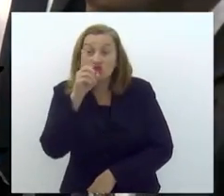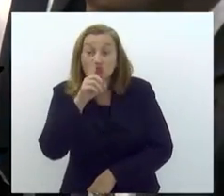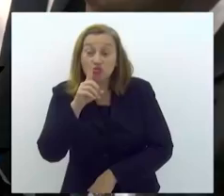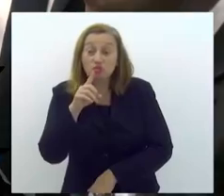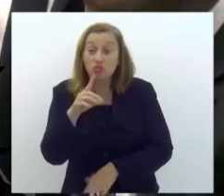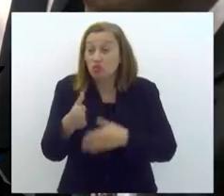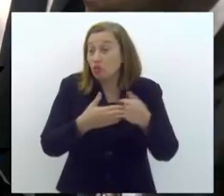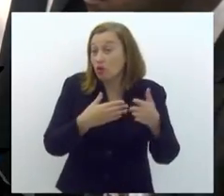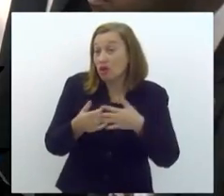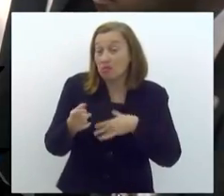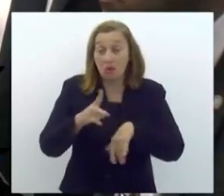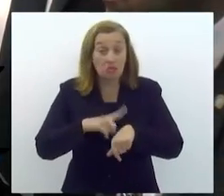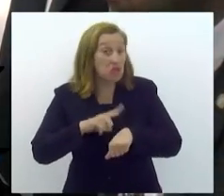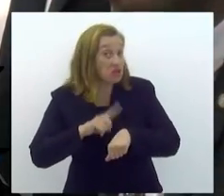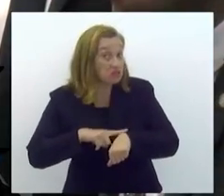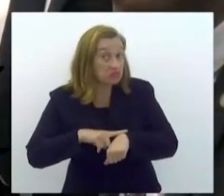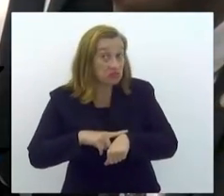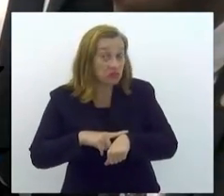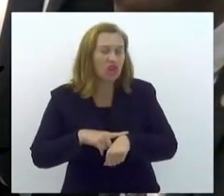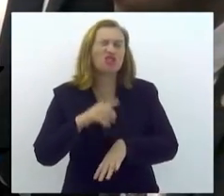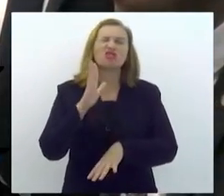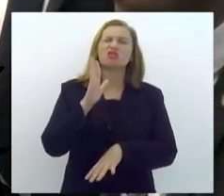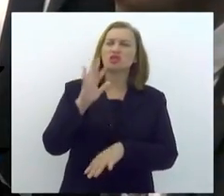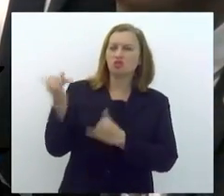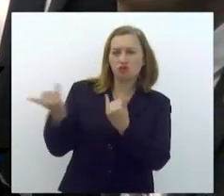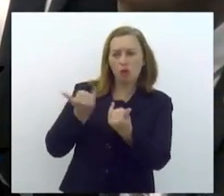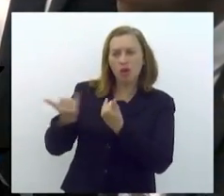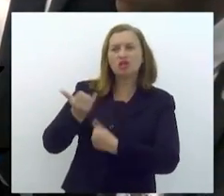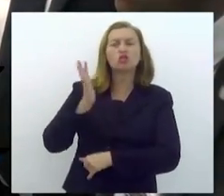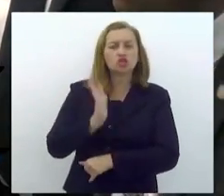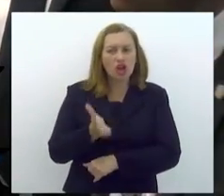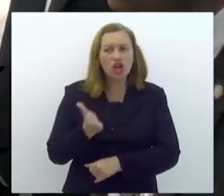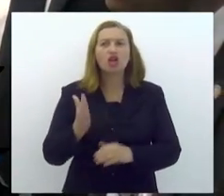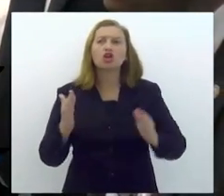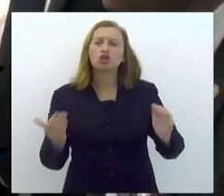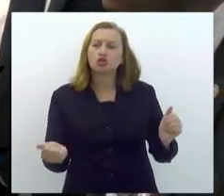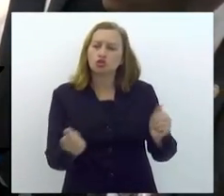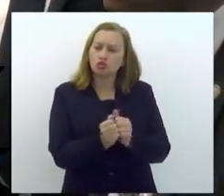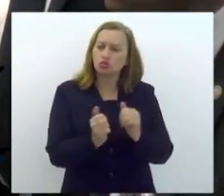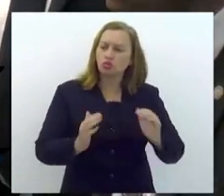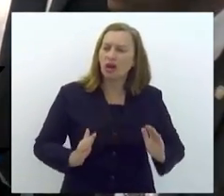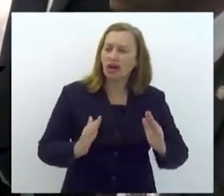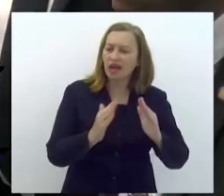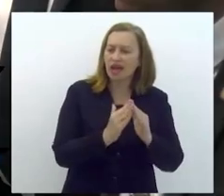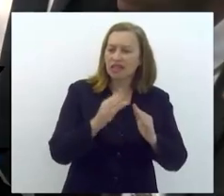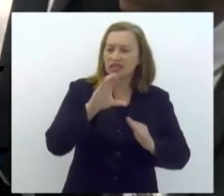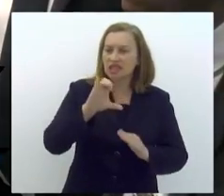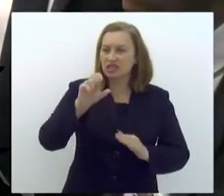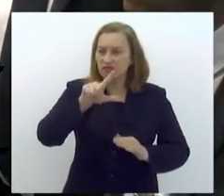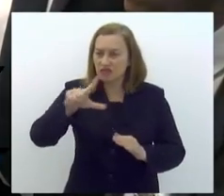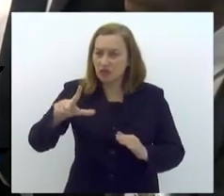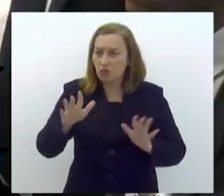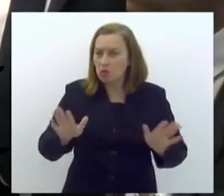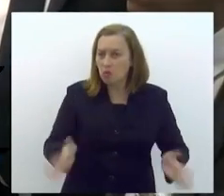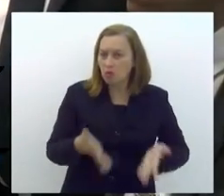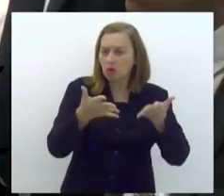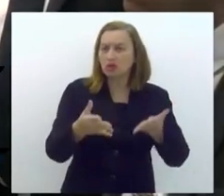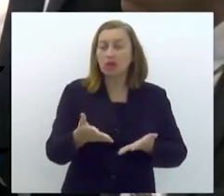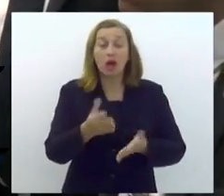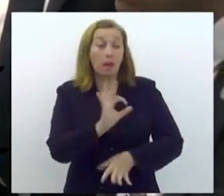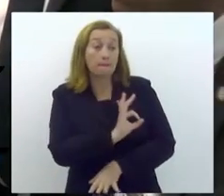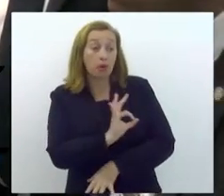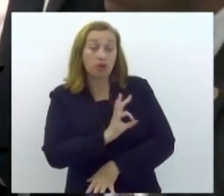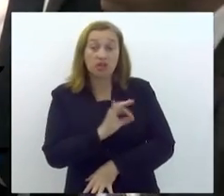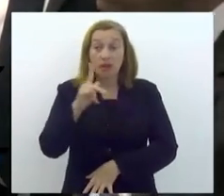informações de que já há junto a Casa Civil uma motivação da polícia penal